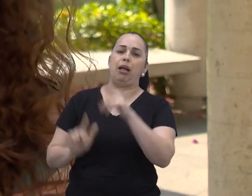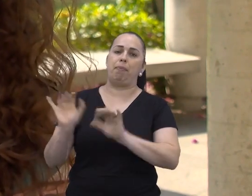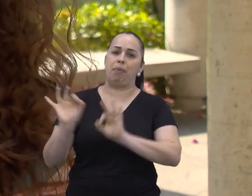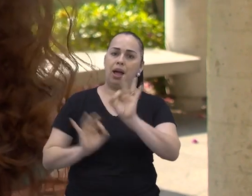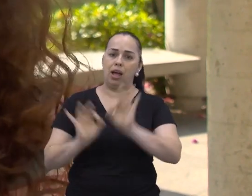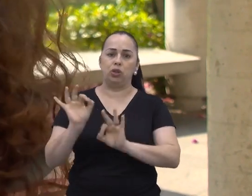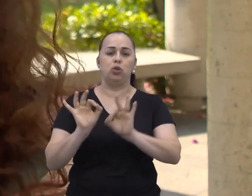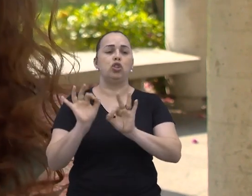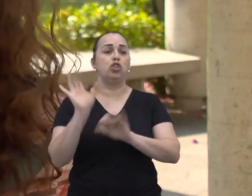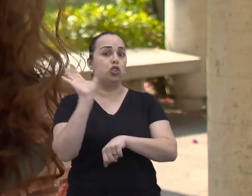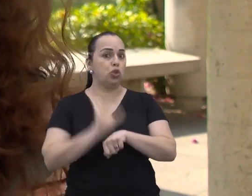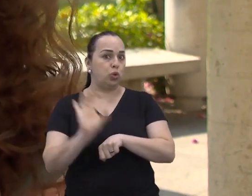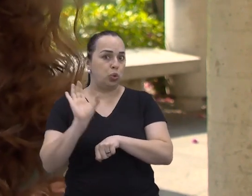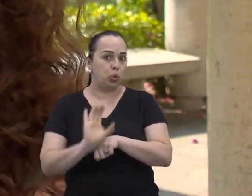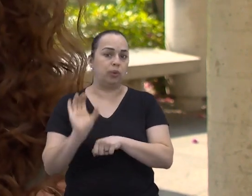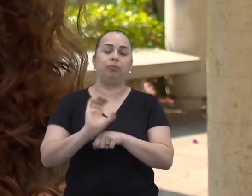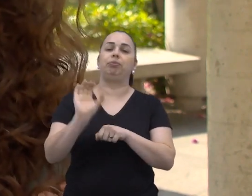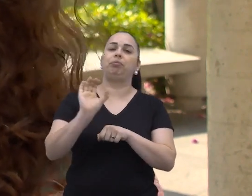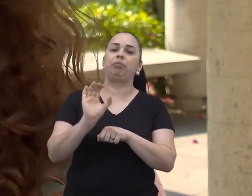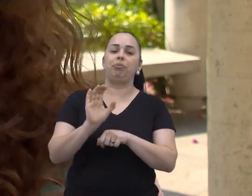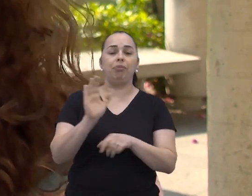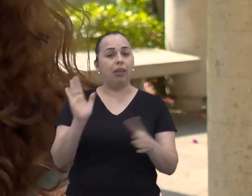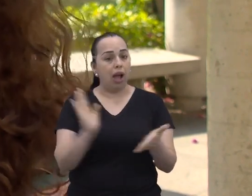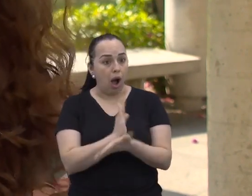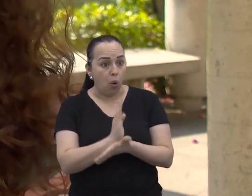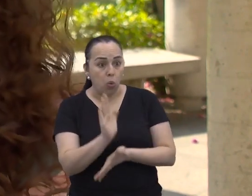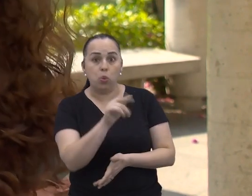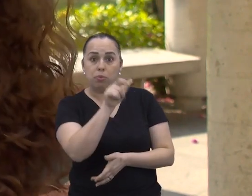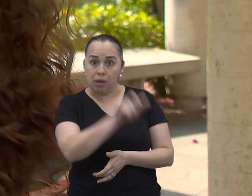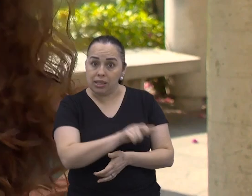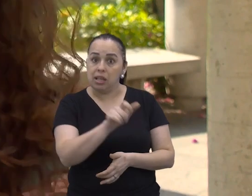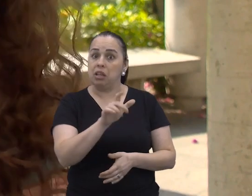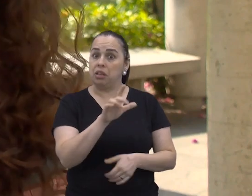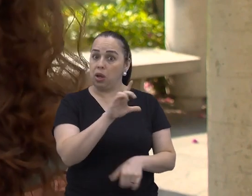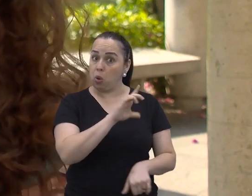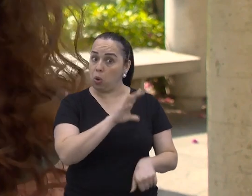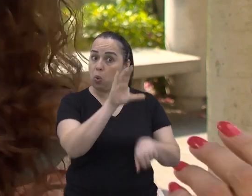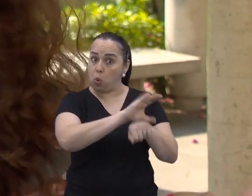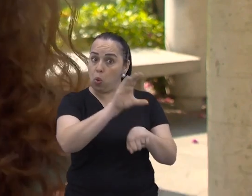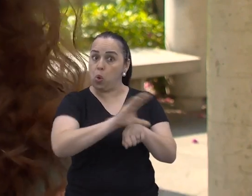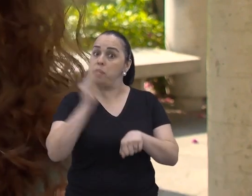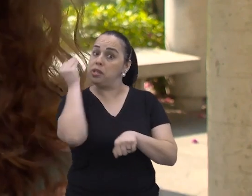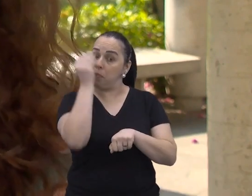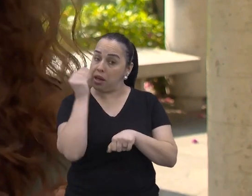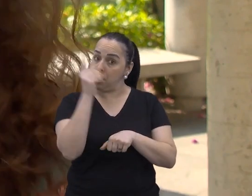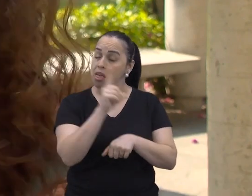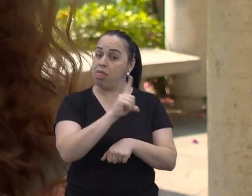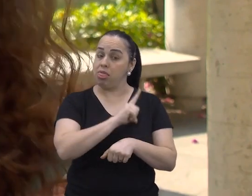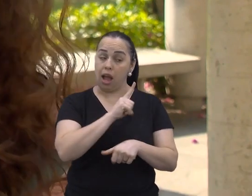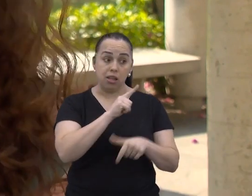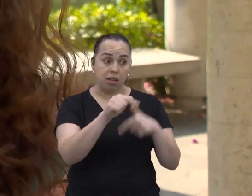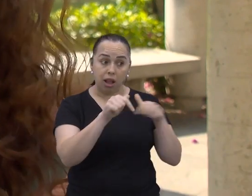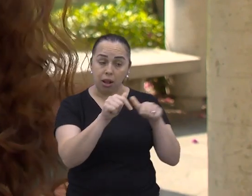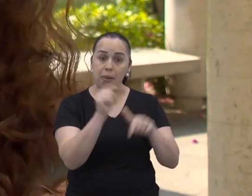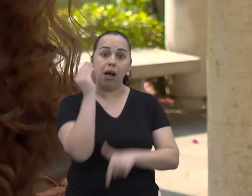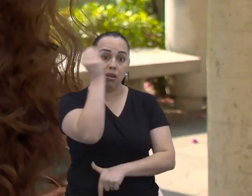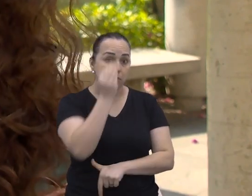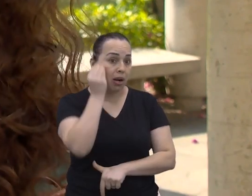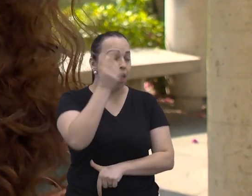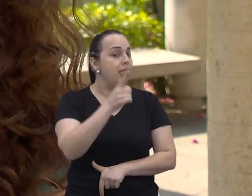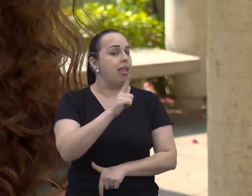né, de qualificação. Muitas dessas pessoas têm a qualificação, elas já têm experiências muitas vezes de